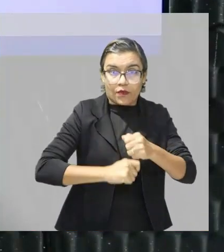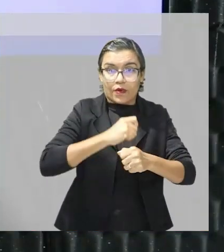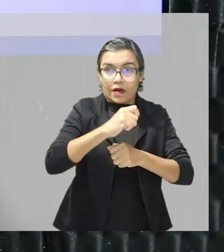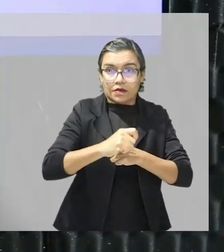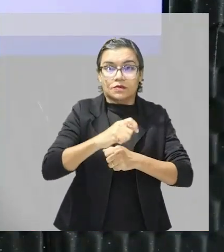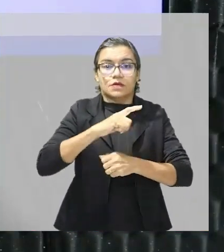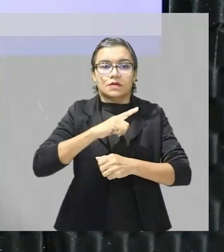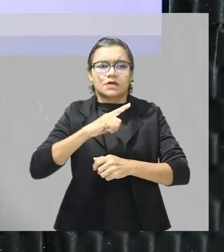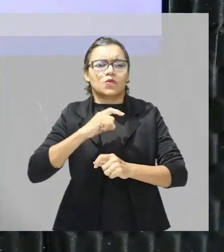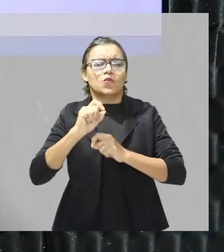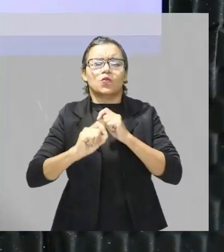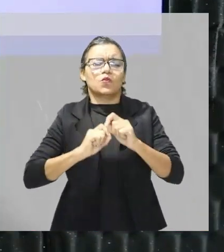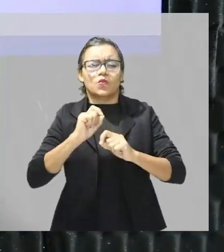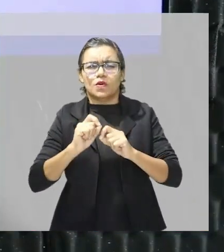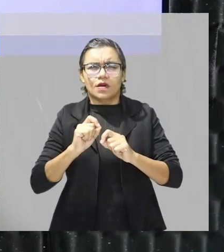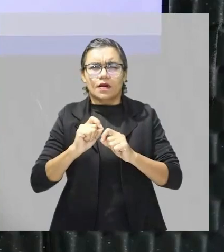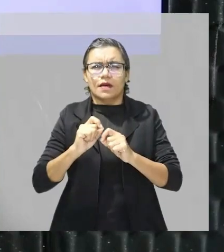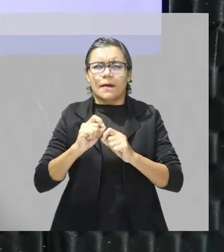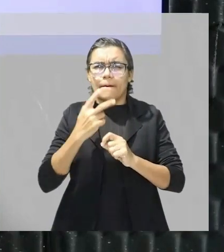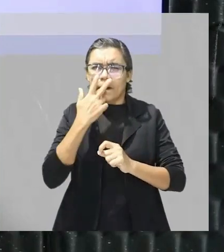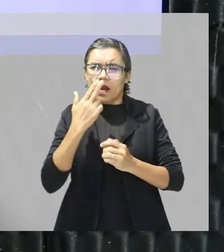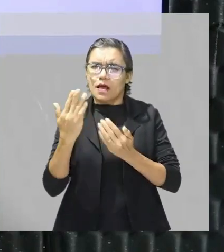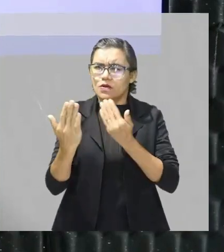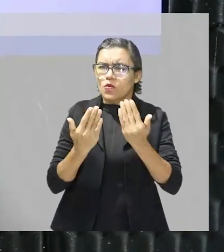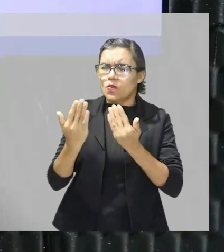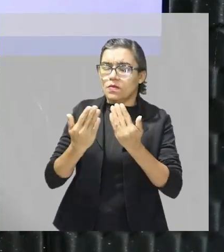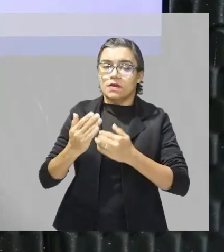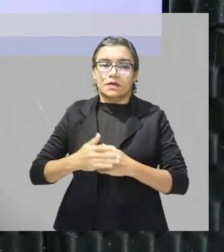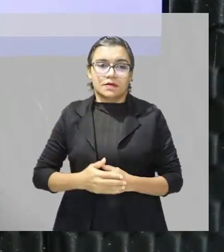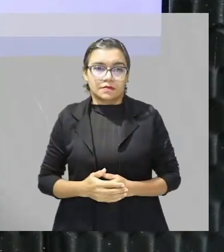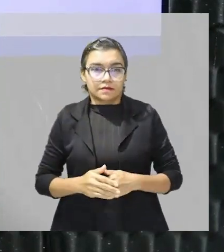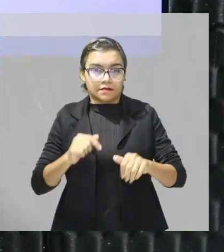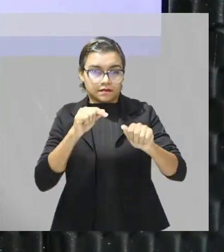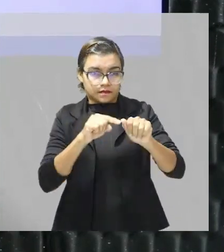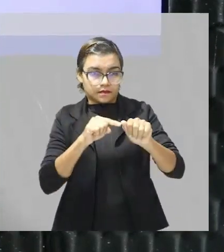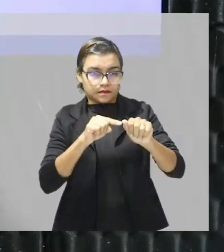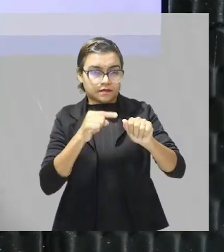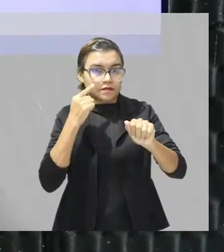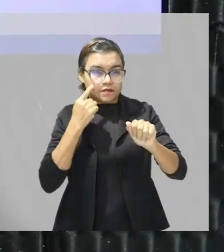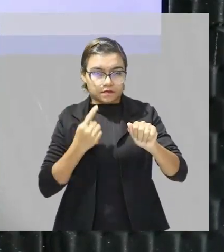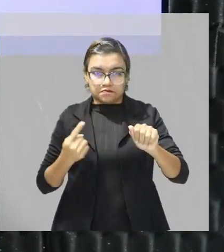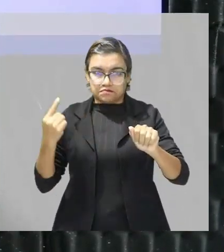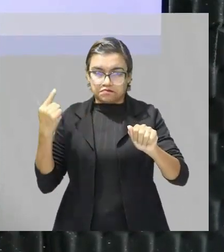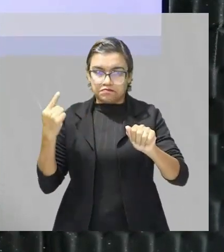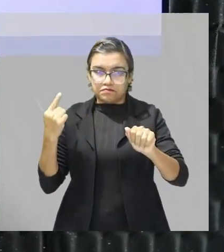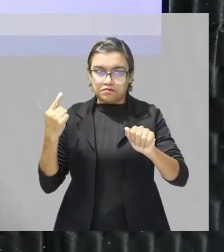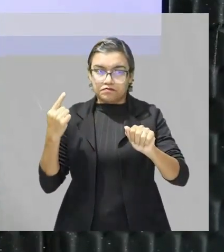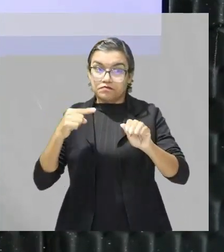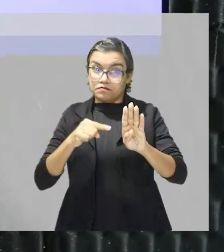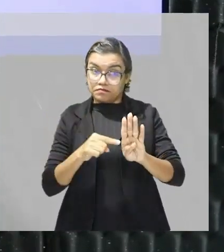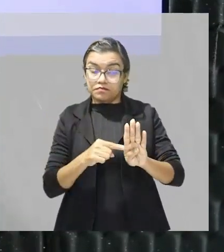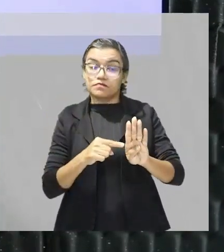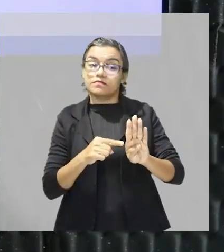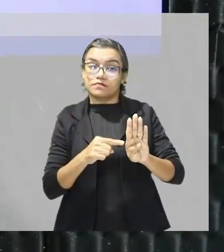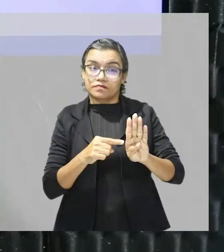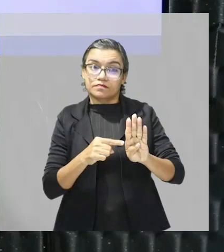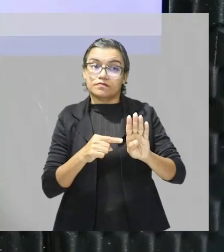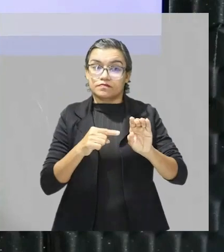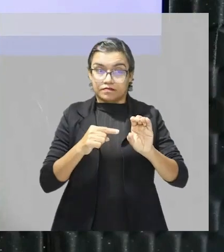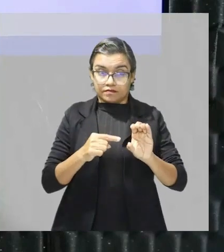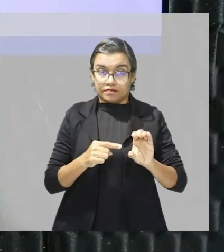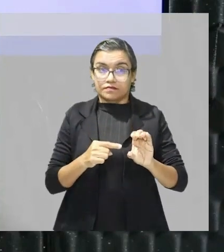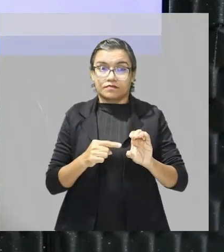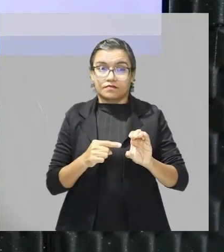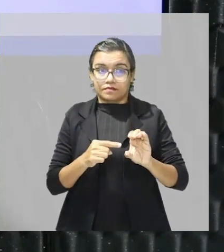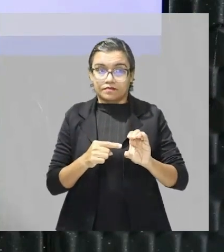conter por conter o que as cargas positivas a massa nula para o átomo os